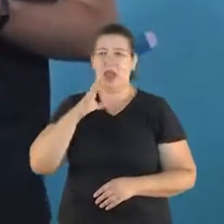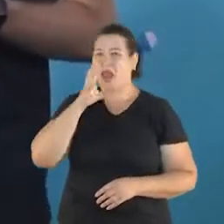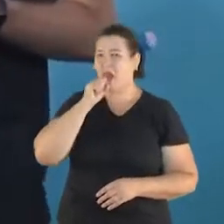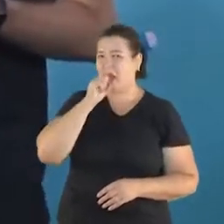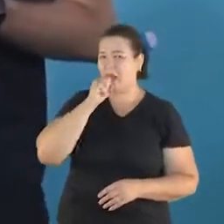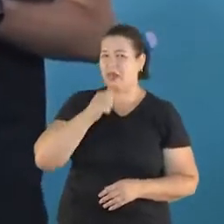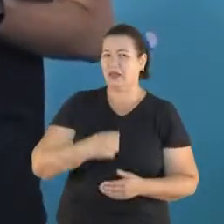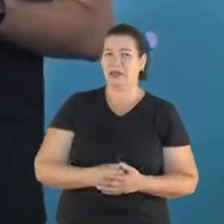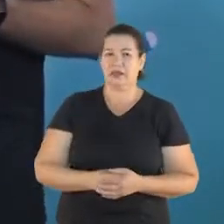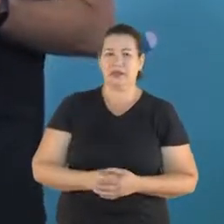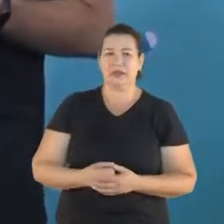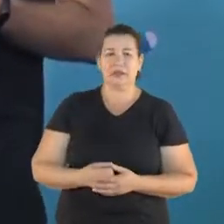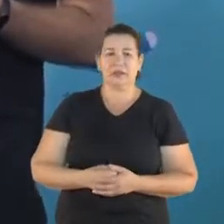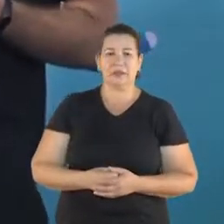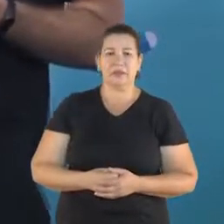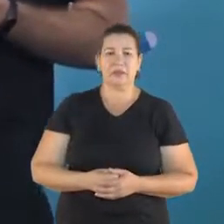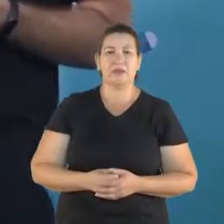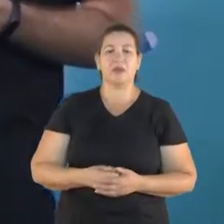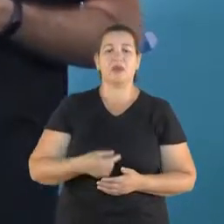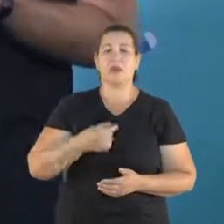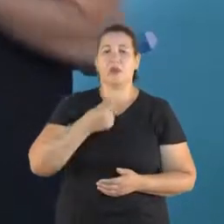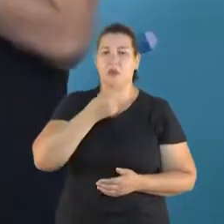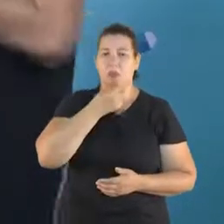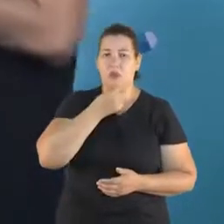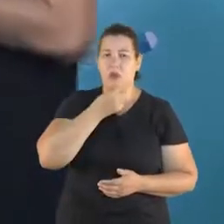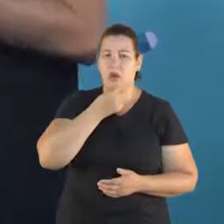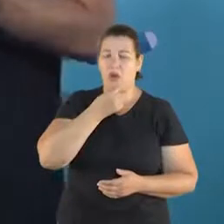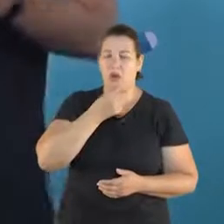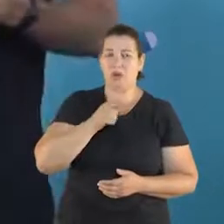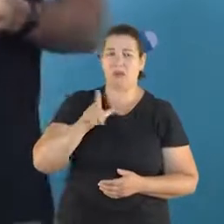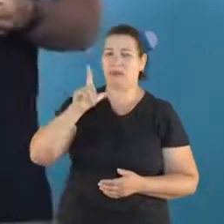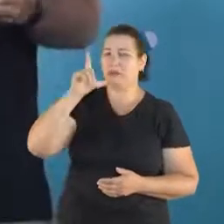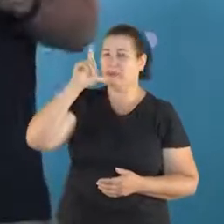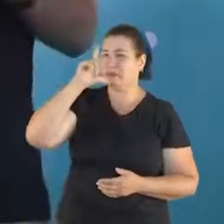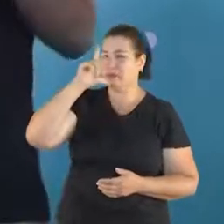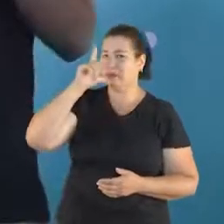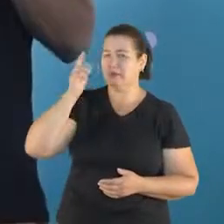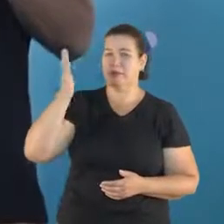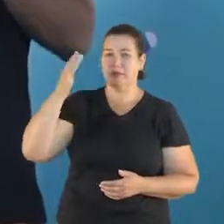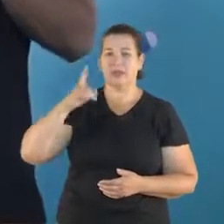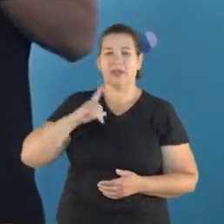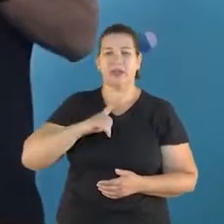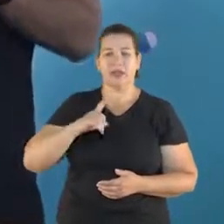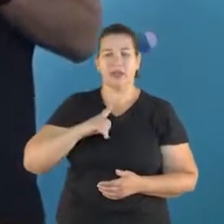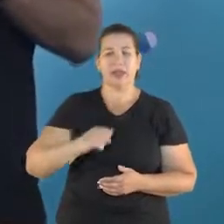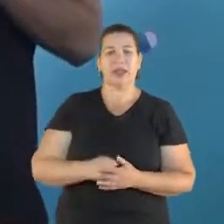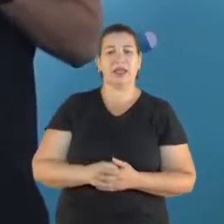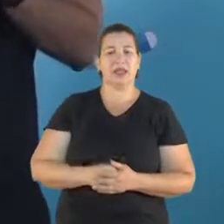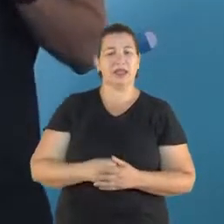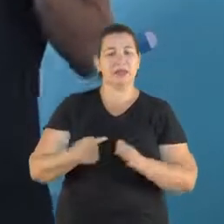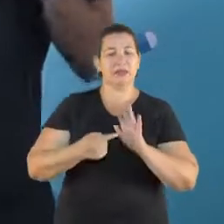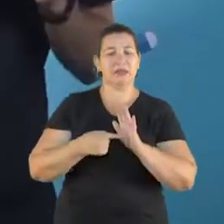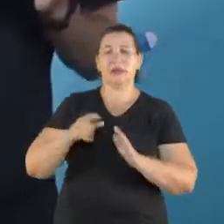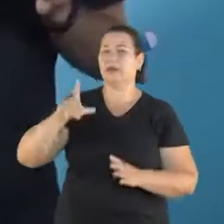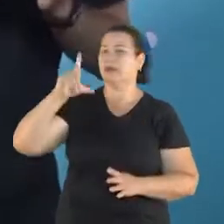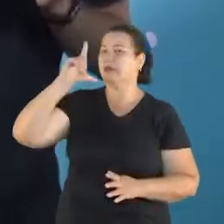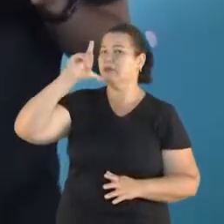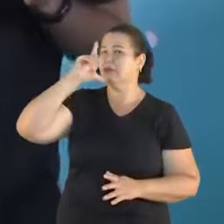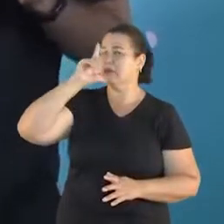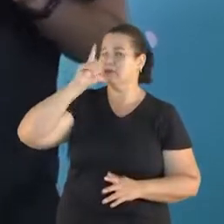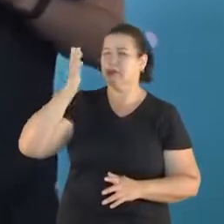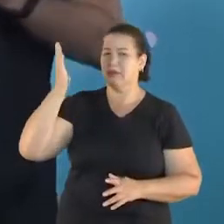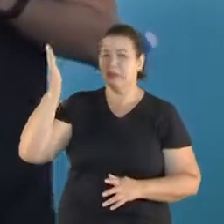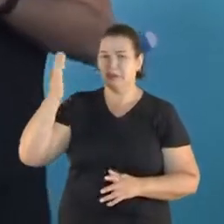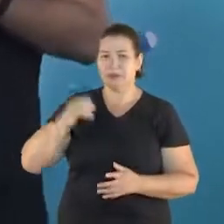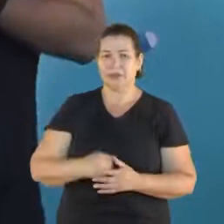laranja. No sistema genital masculino, nós vamos ter aí representado o pênis.